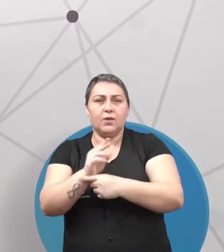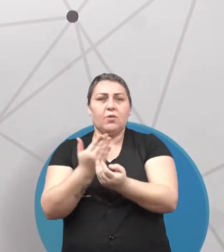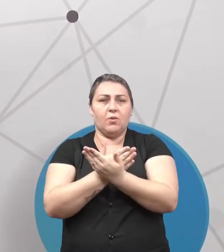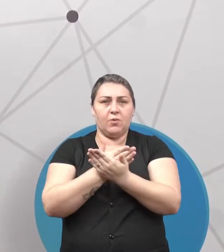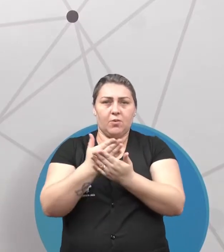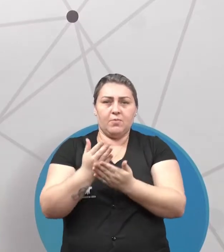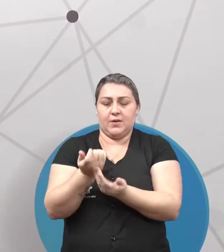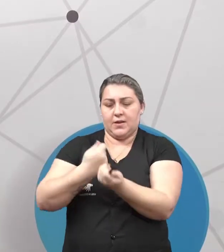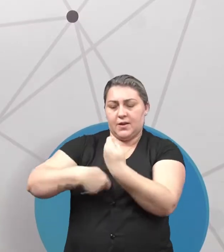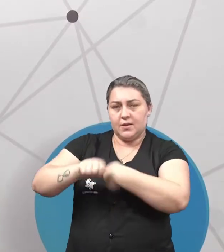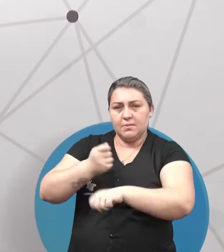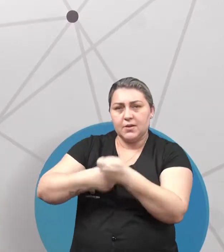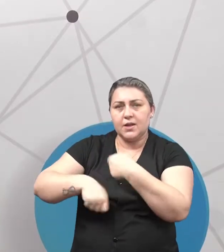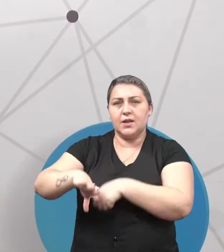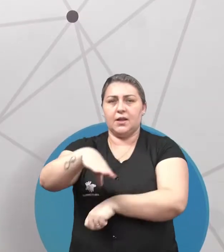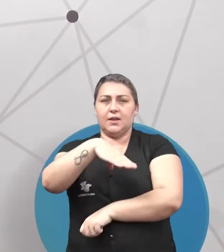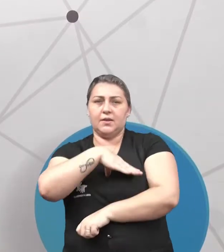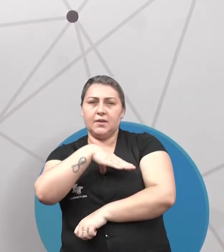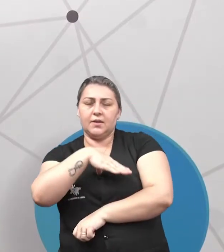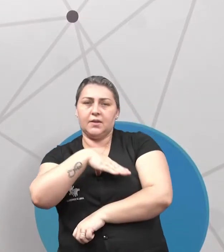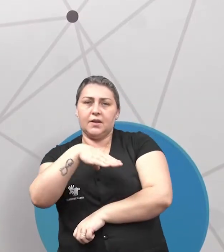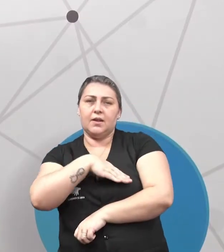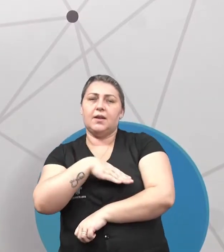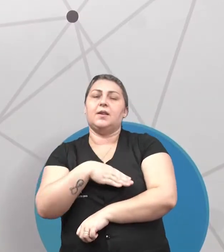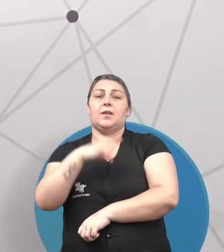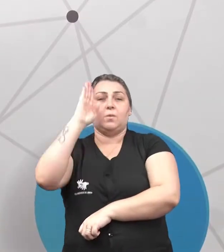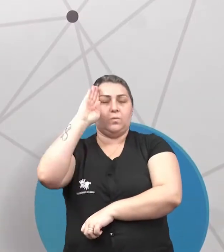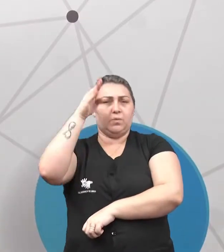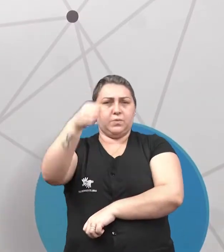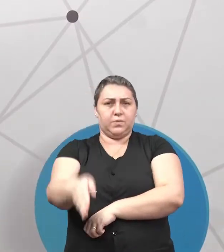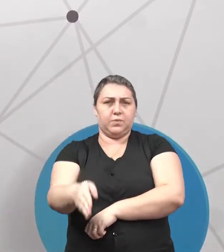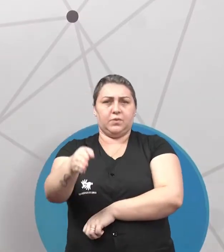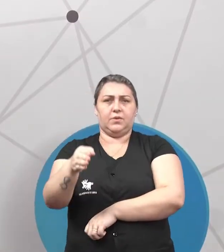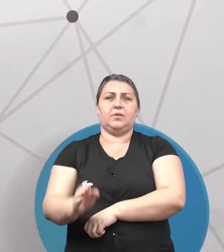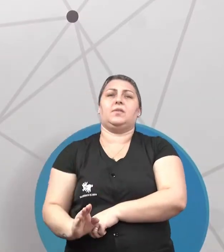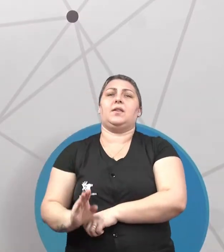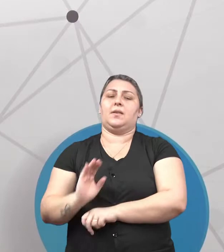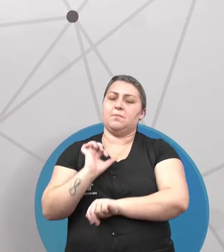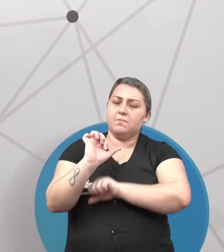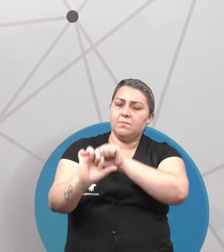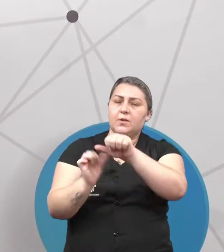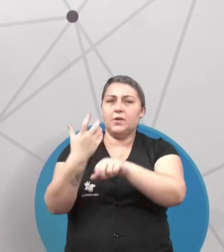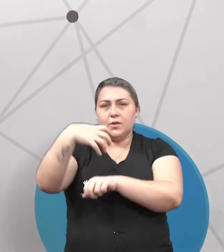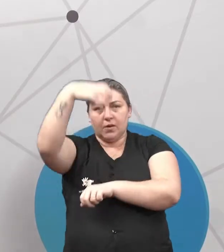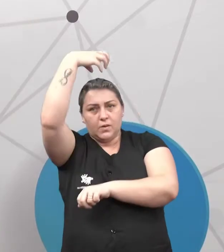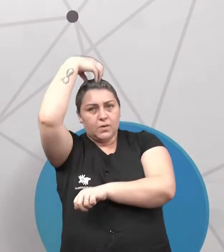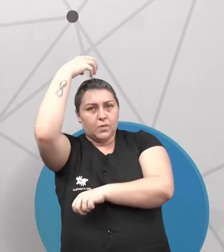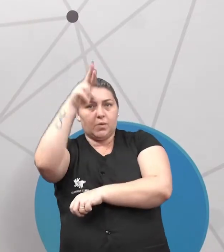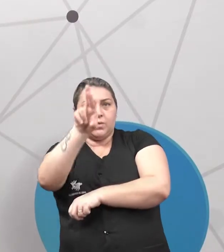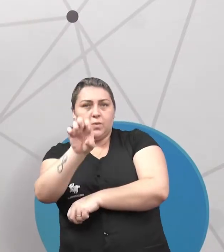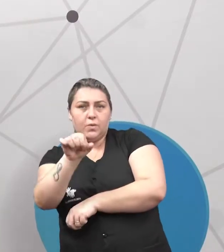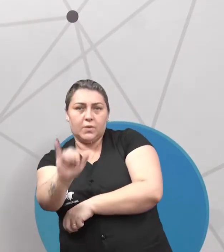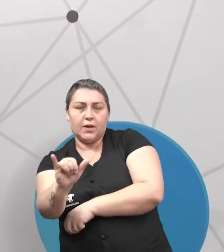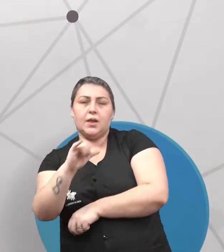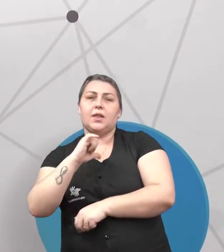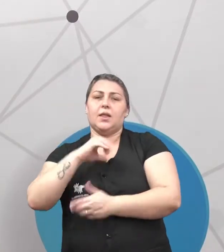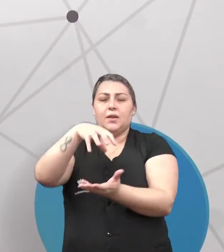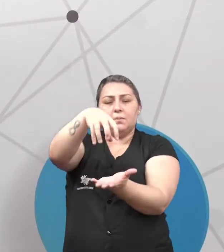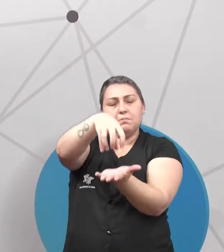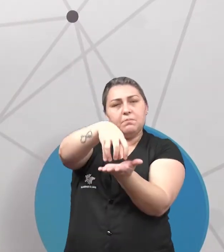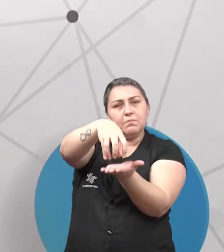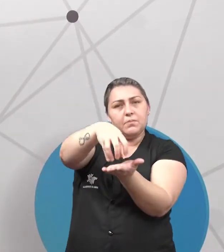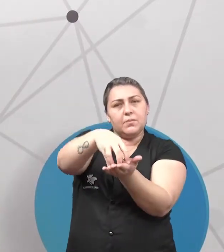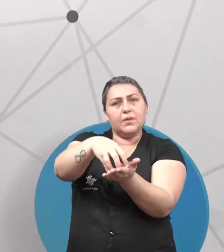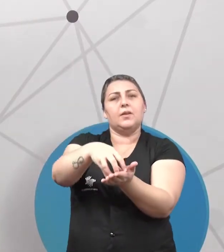a administrar a cidade. Então esse general, ele vai se tornando o rei, né? E aí a gente vai ter essa centralização